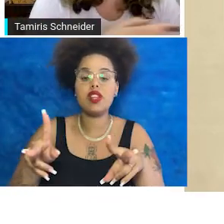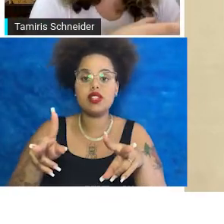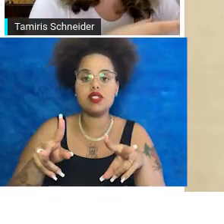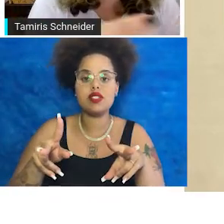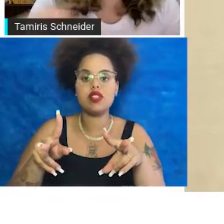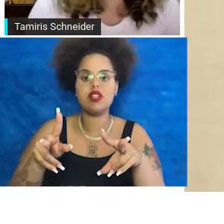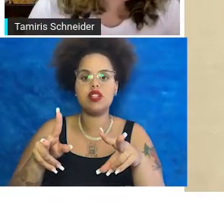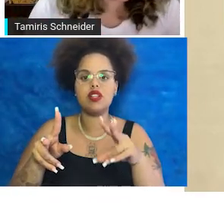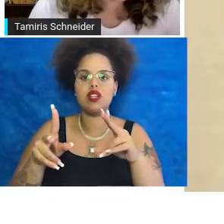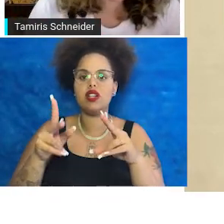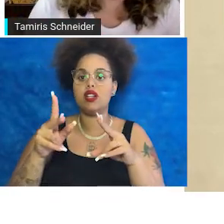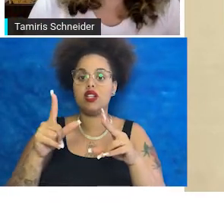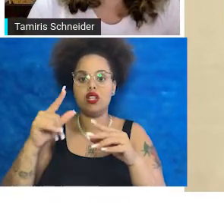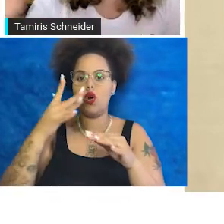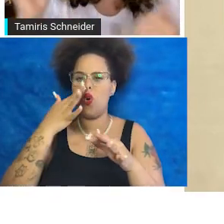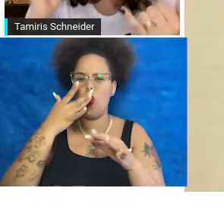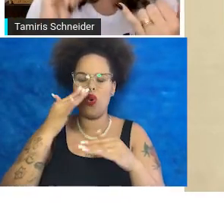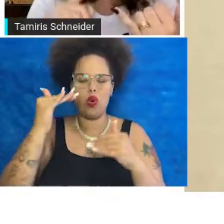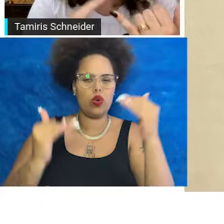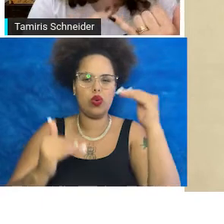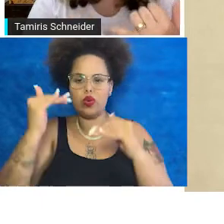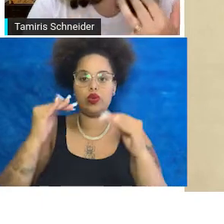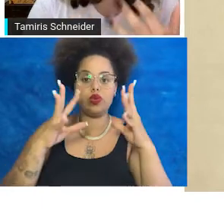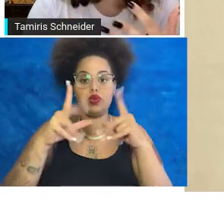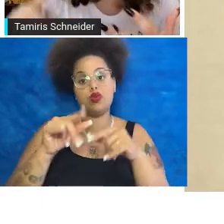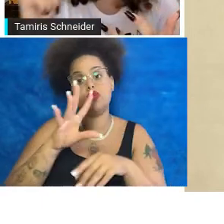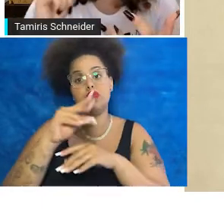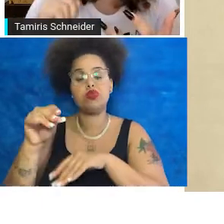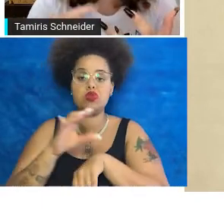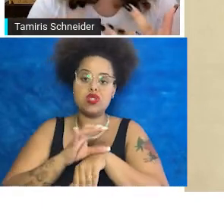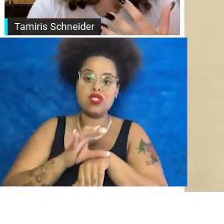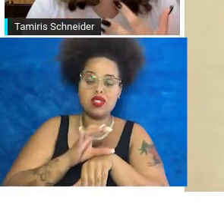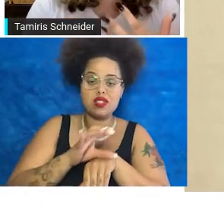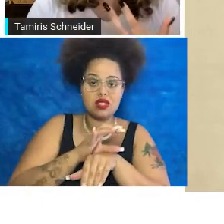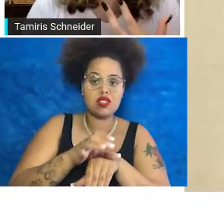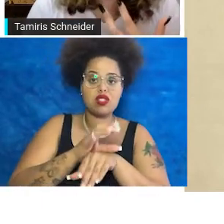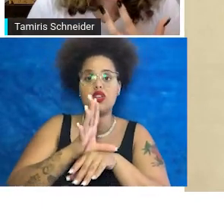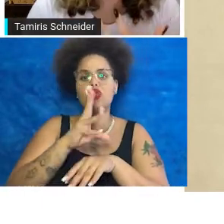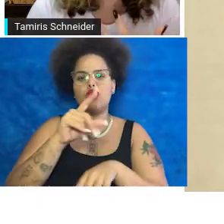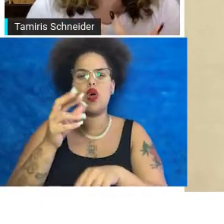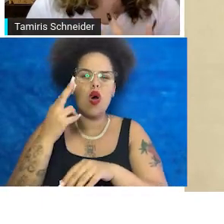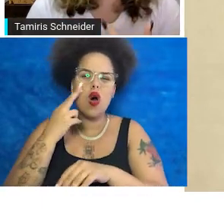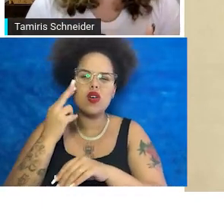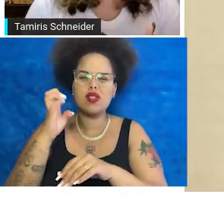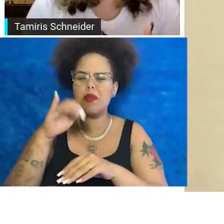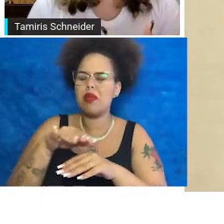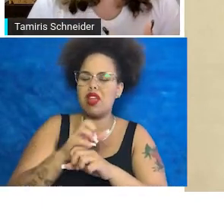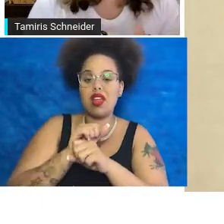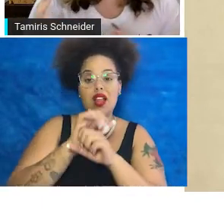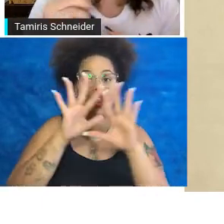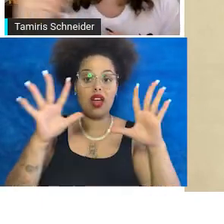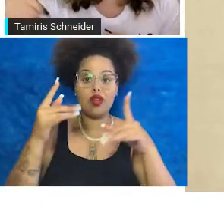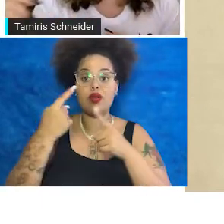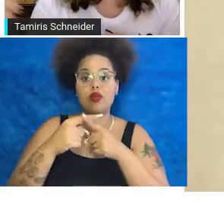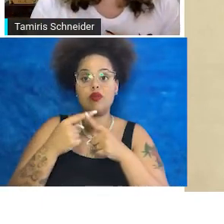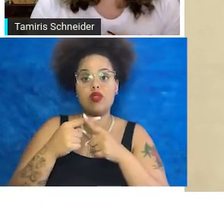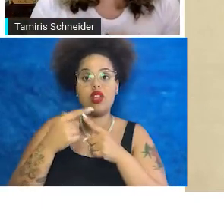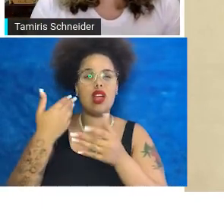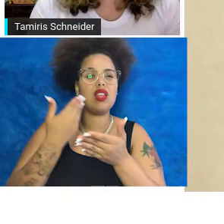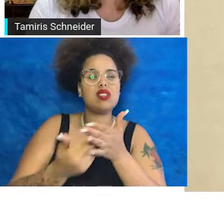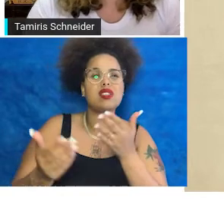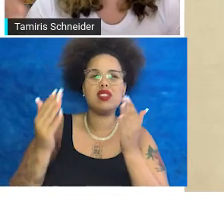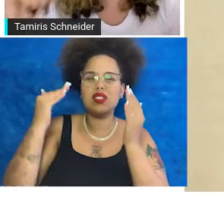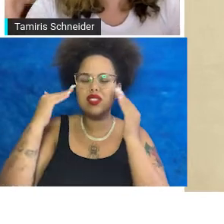gente desaturou tudo que ela tinha. Vai tudo pro cinza, vai tudo pro rosa bem clarinho, porque é isso, ela tá se